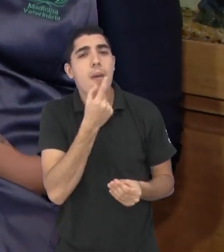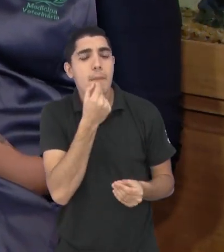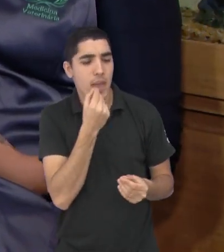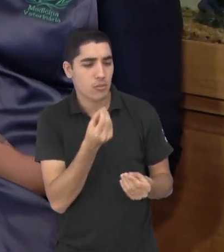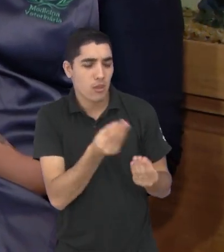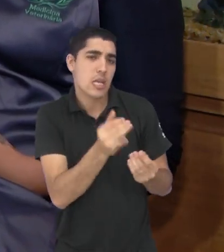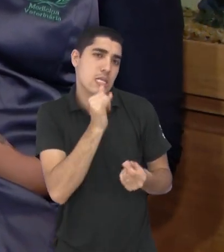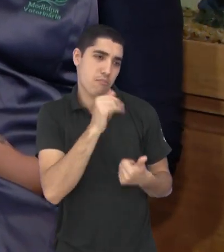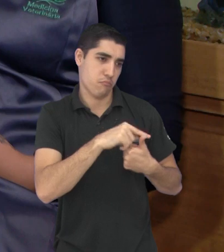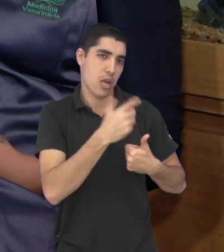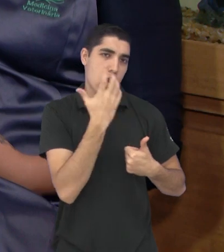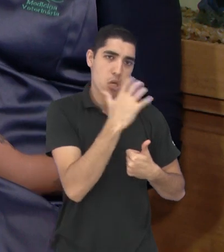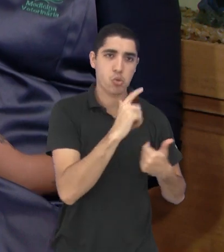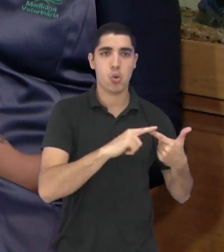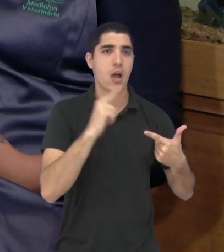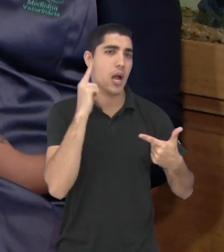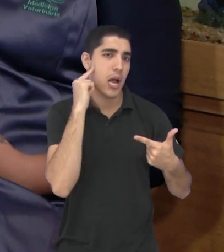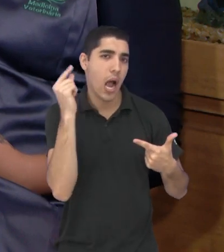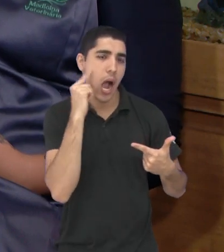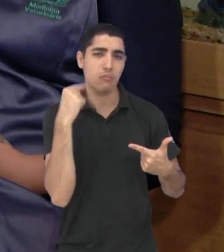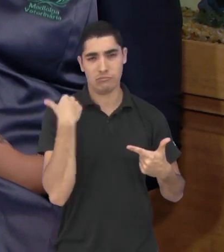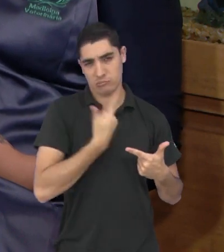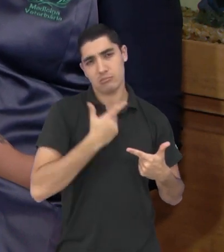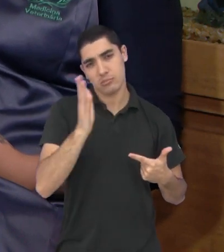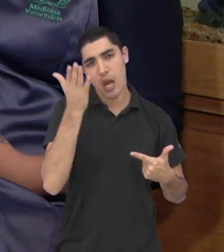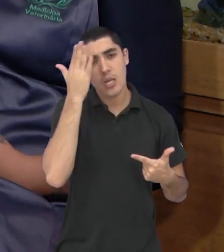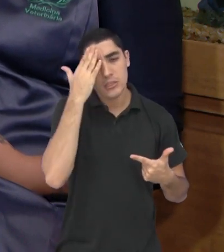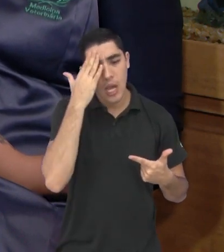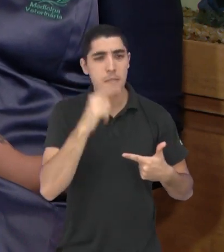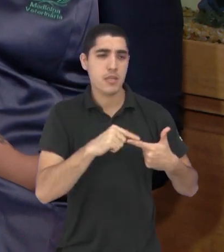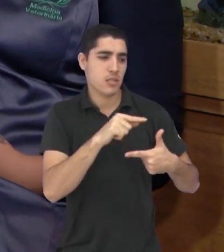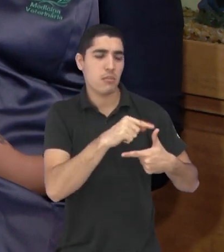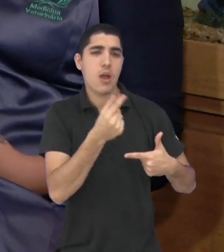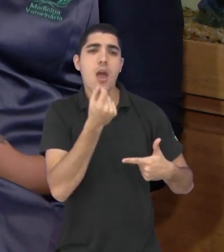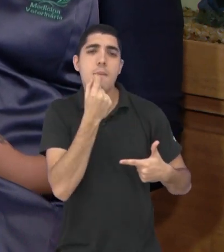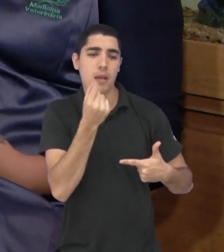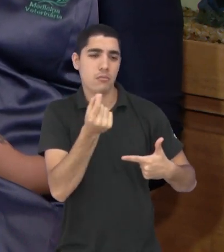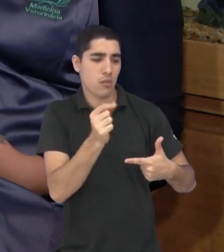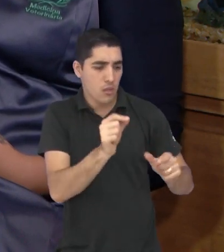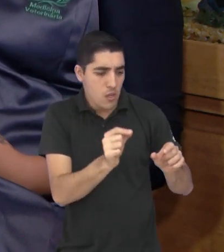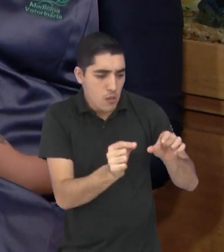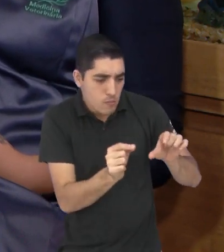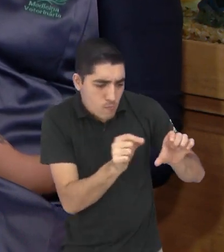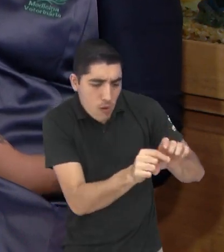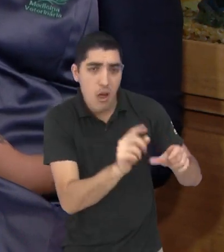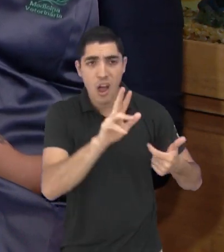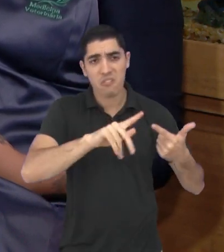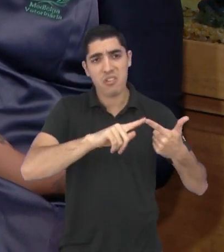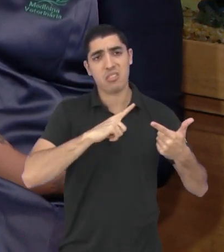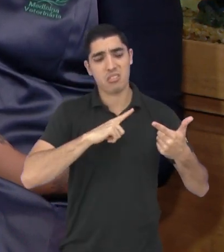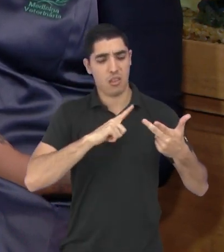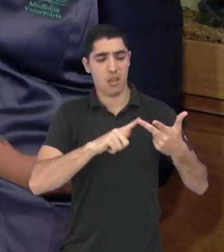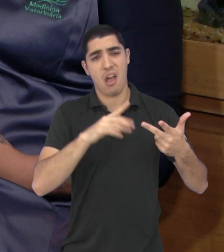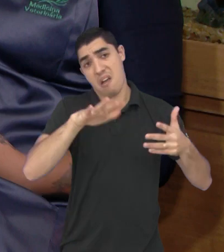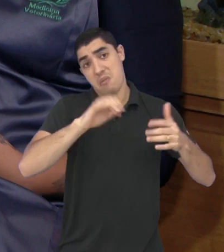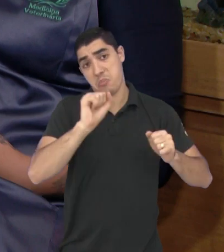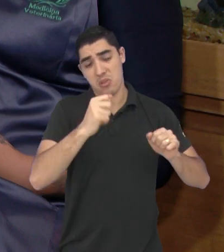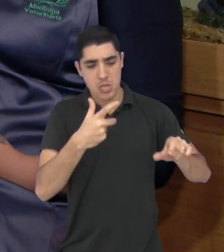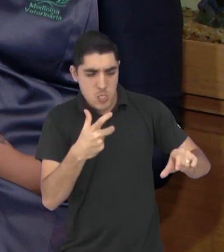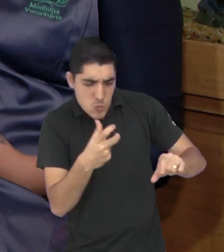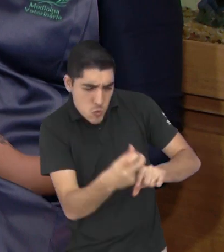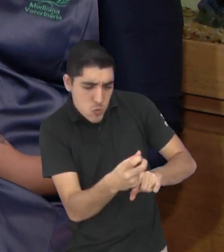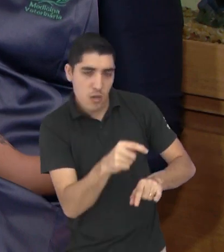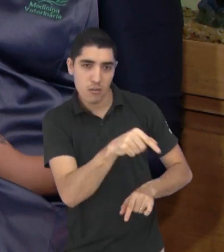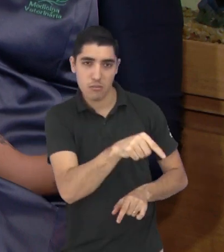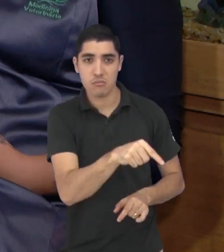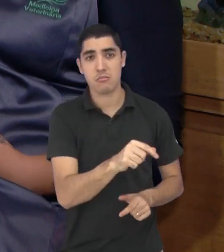para dar essa medicação? Porque a gente pensa em cachorro e gato, aquela coisa que a gente já viu, né? Coloca dentro da boca mesmo, às vezes a seringa, né? Tem todas umas técnicas